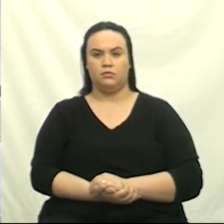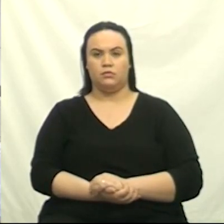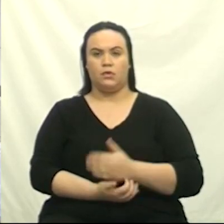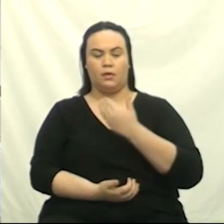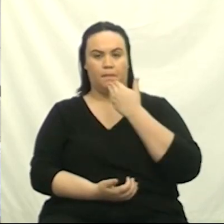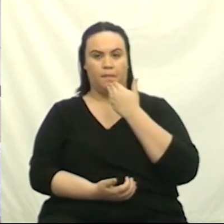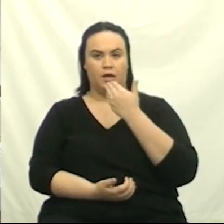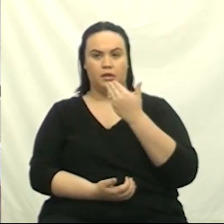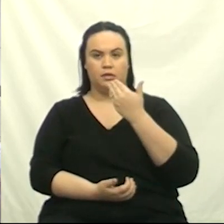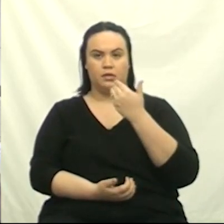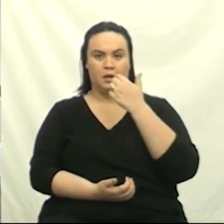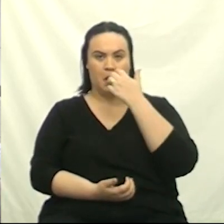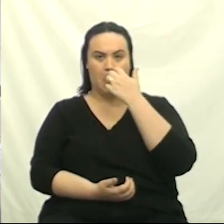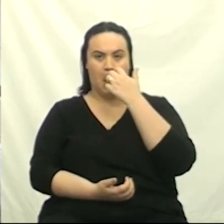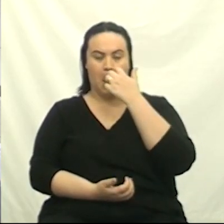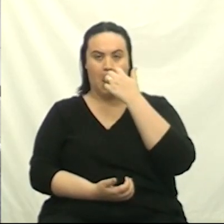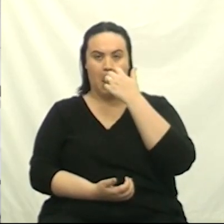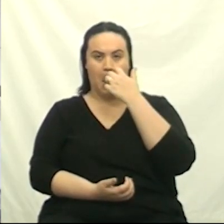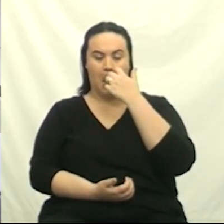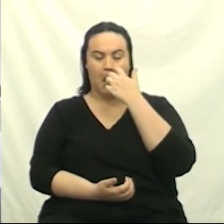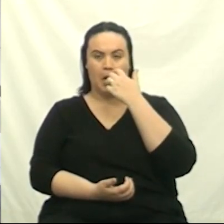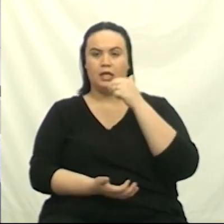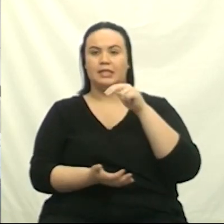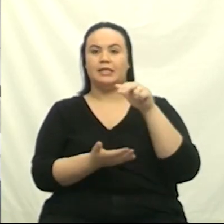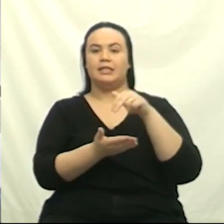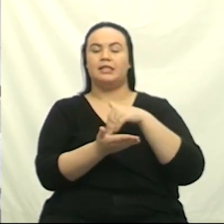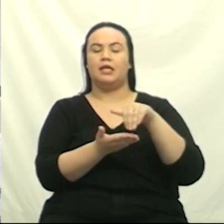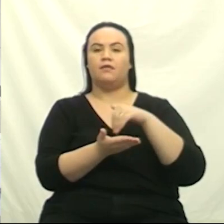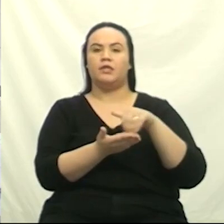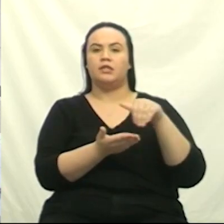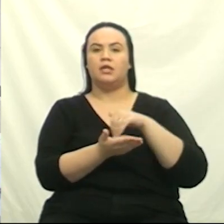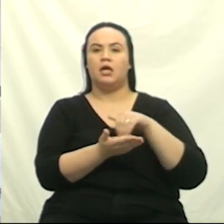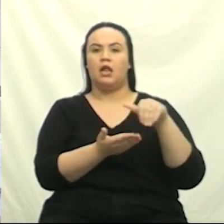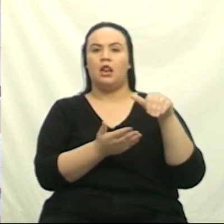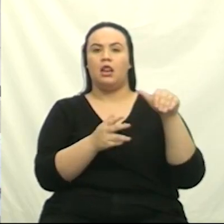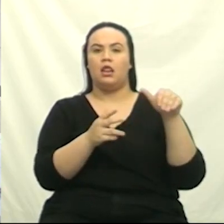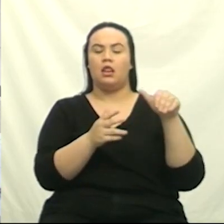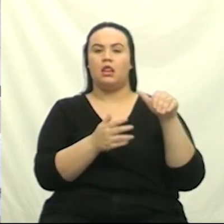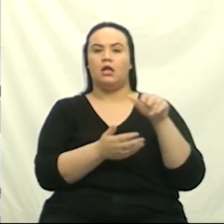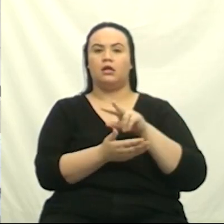solicito a senhora secretária que faça a leitura das matérias